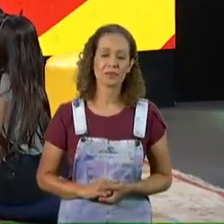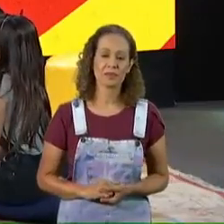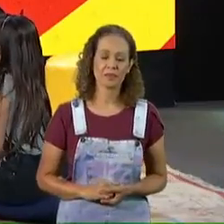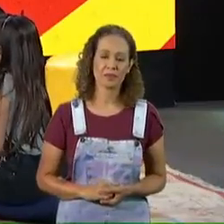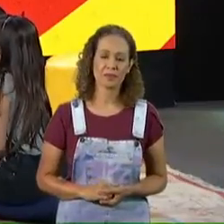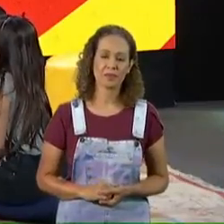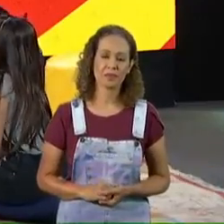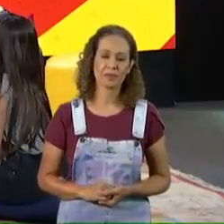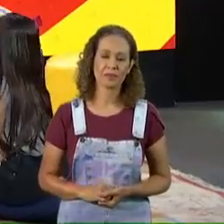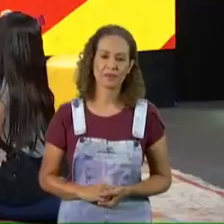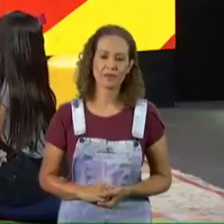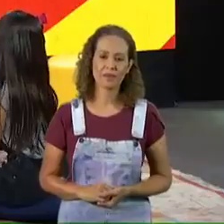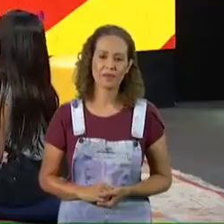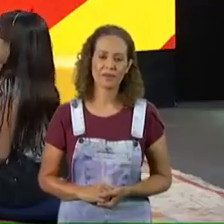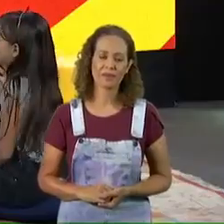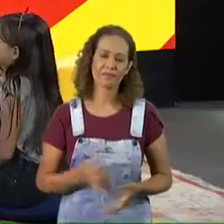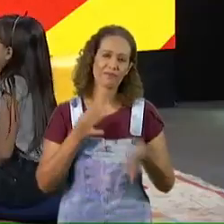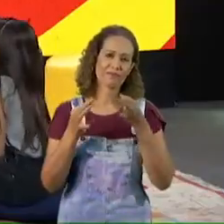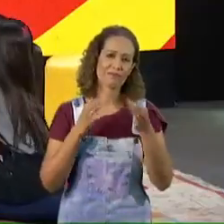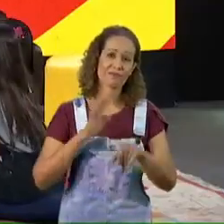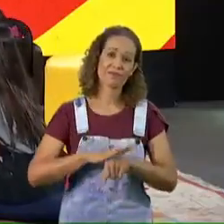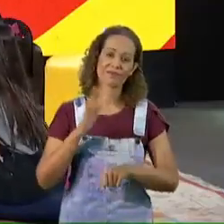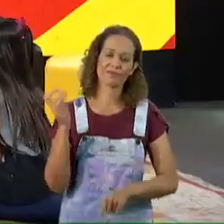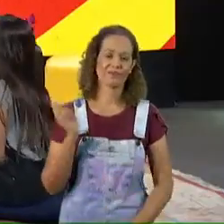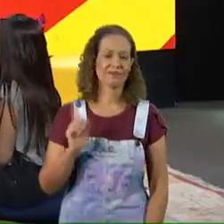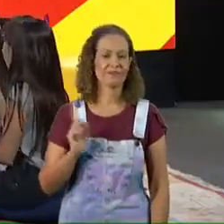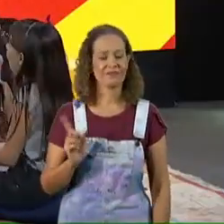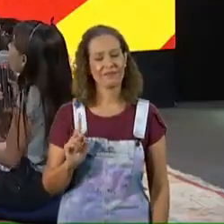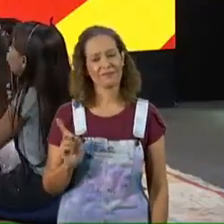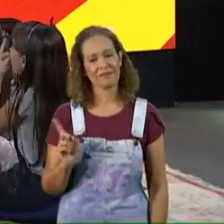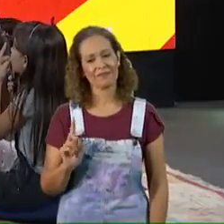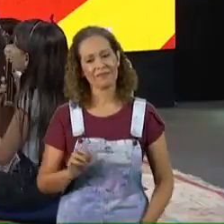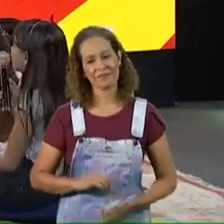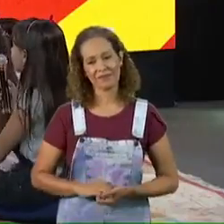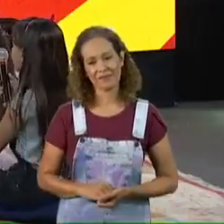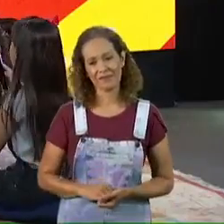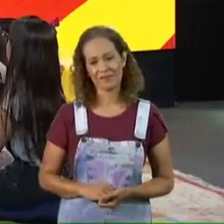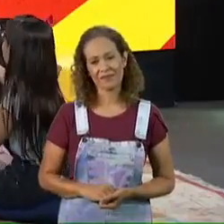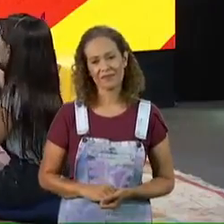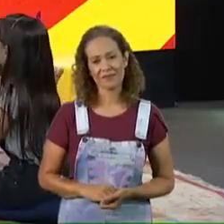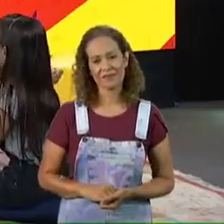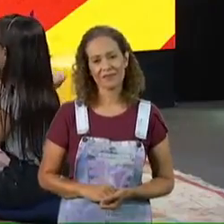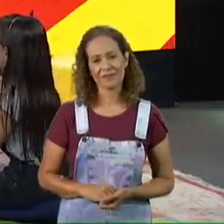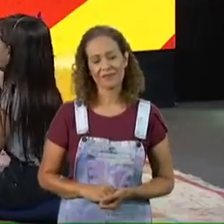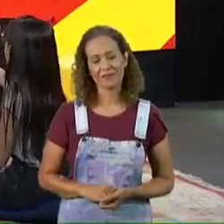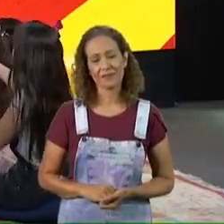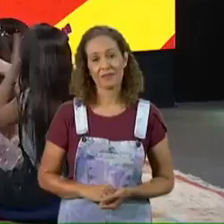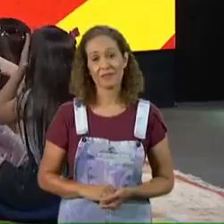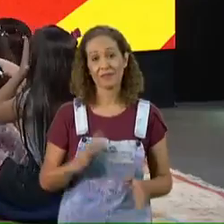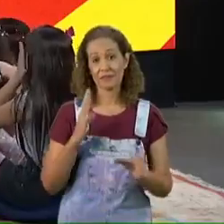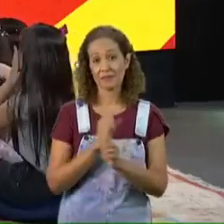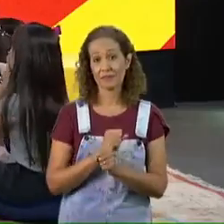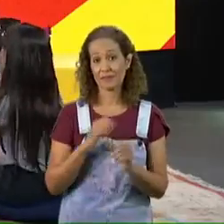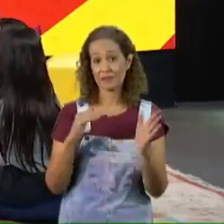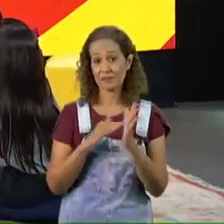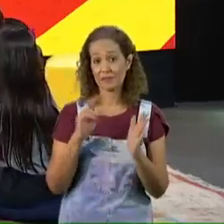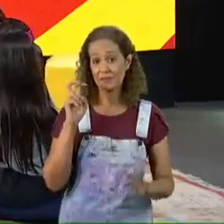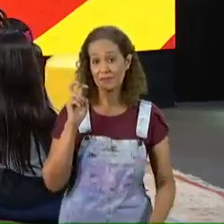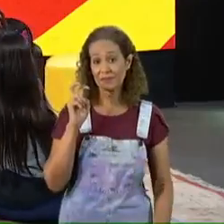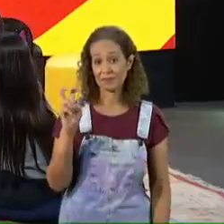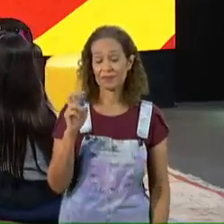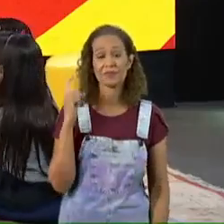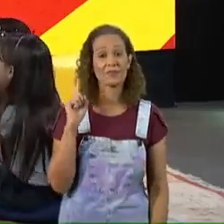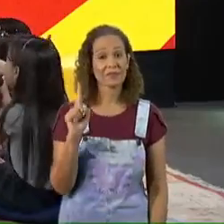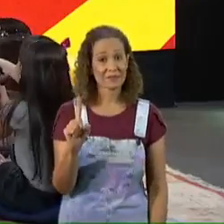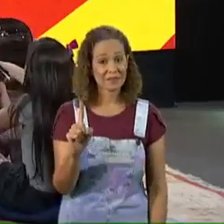em 22, só que eu não sei qual que é. Não, aí já é muita dica. Não, vamos lá. Qual que é o nome? Vou contar até cinco. Vamos contar até cinco? Peraí,